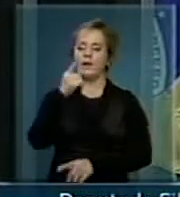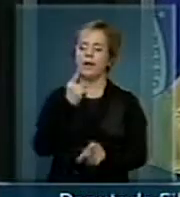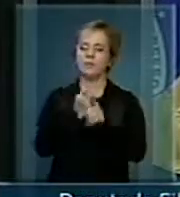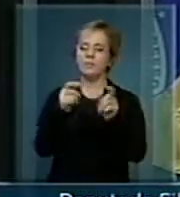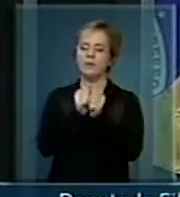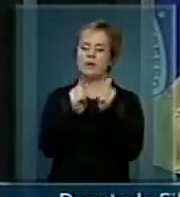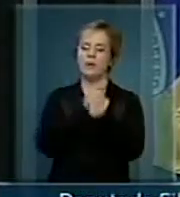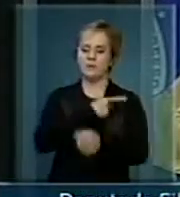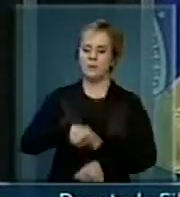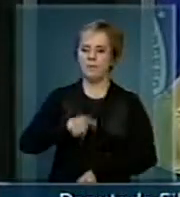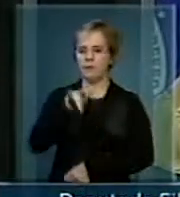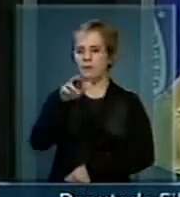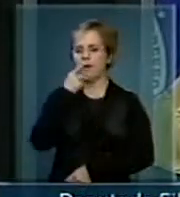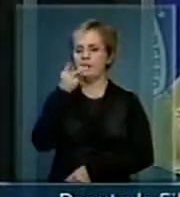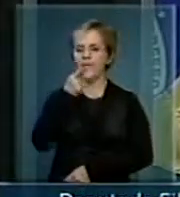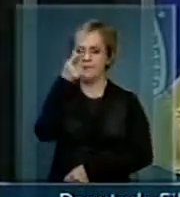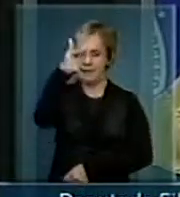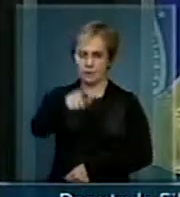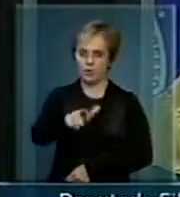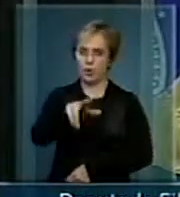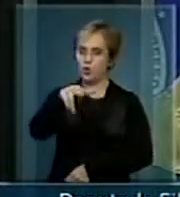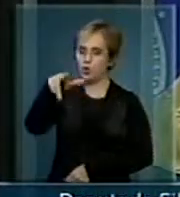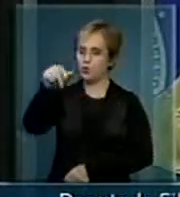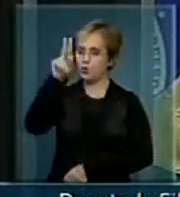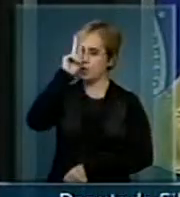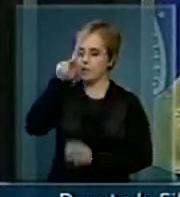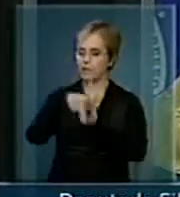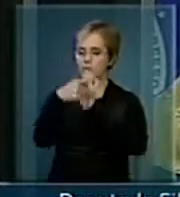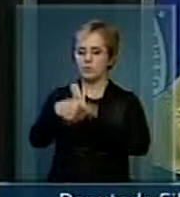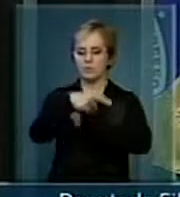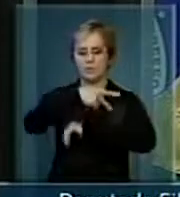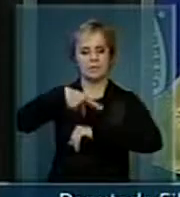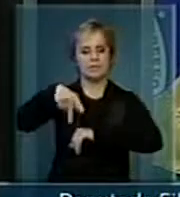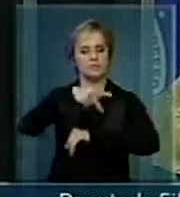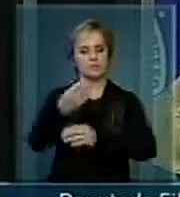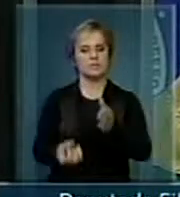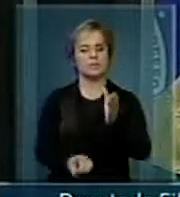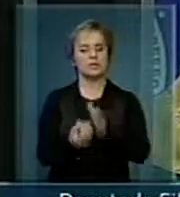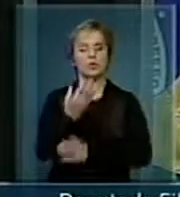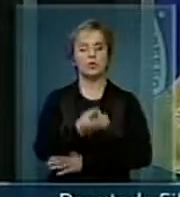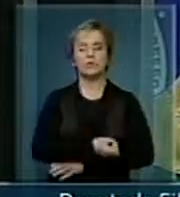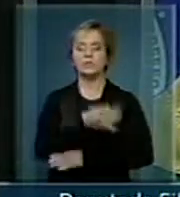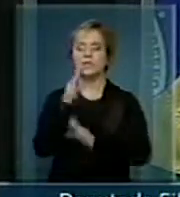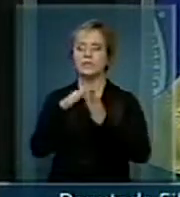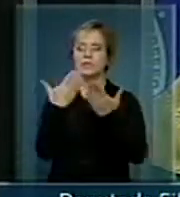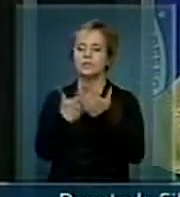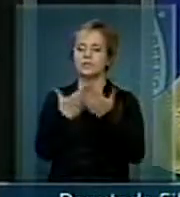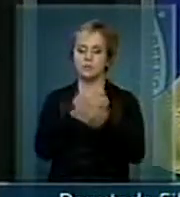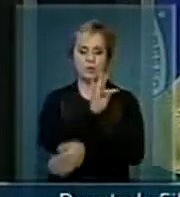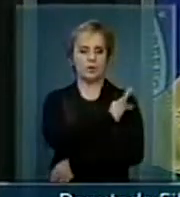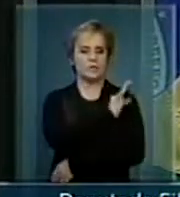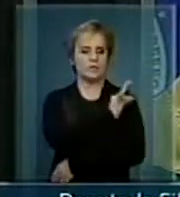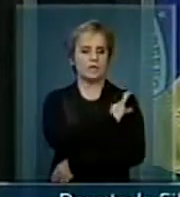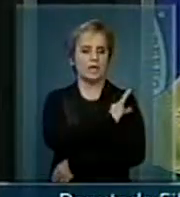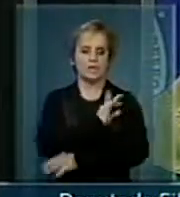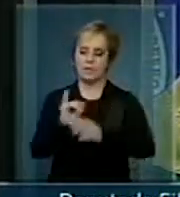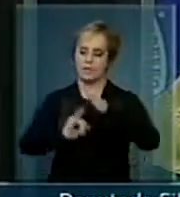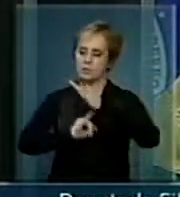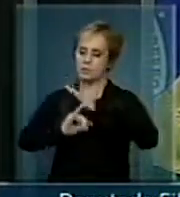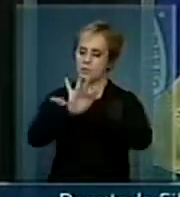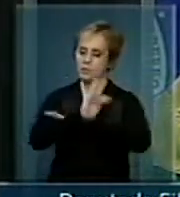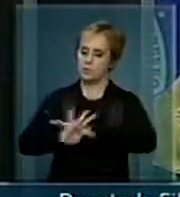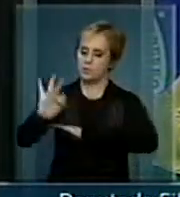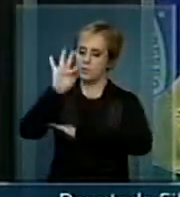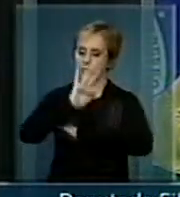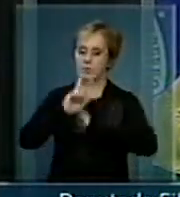para repetir que nunca na história deste país se criou tantas escolas técnicas e institutos federais